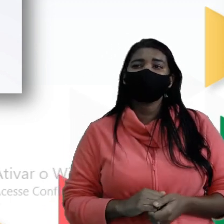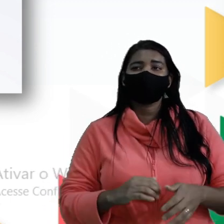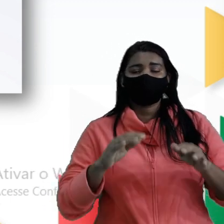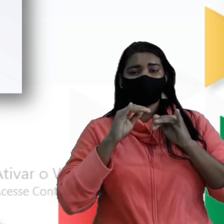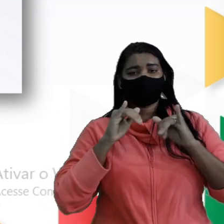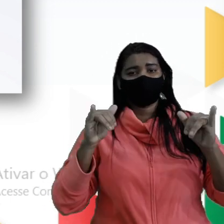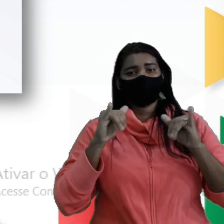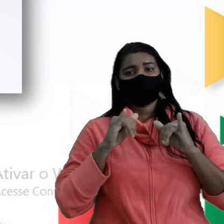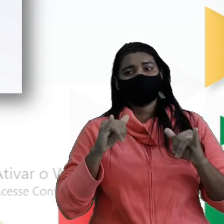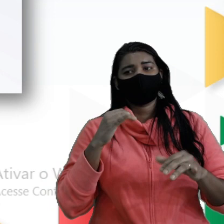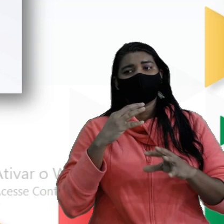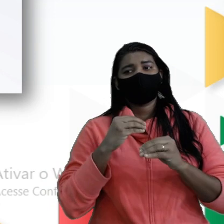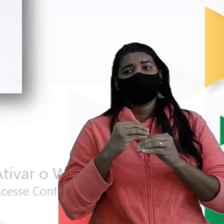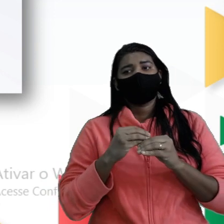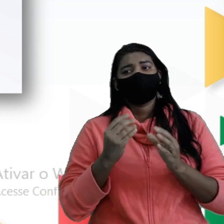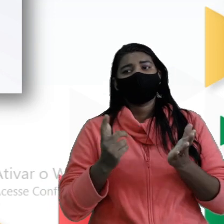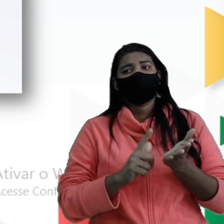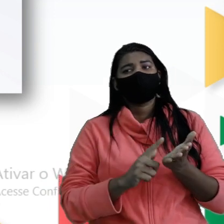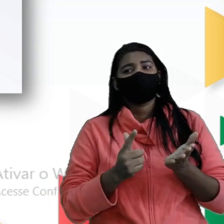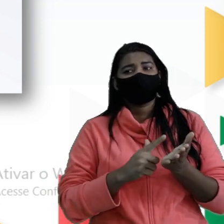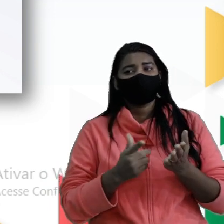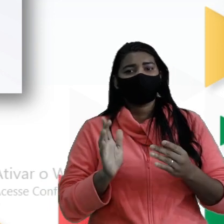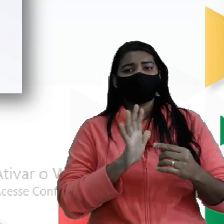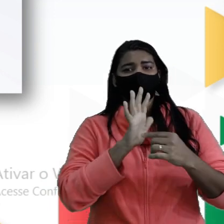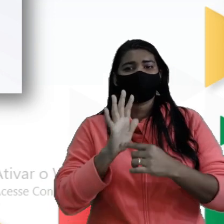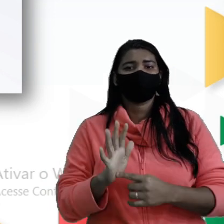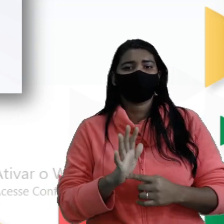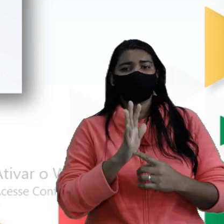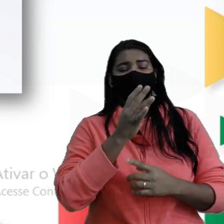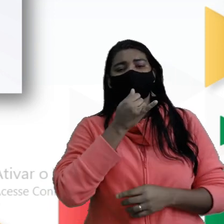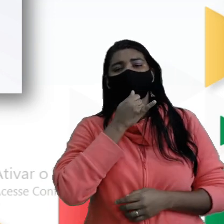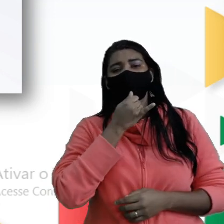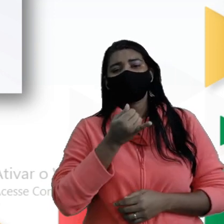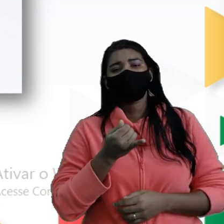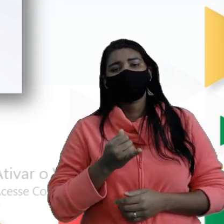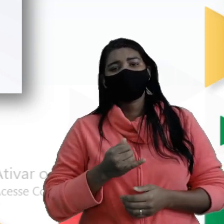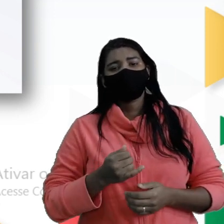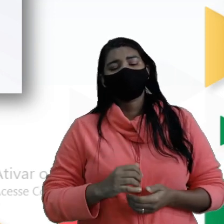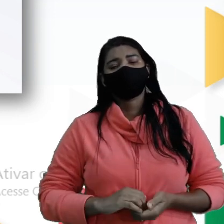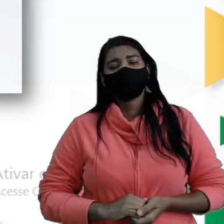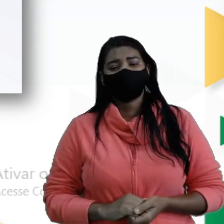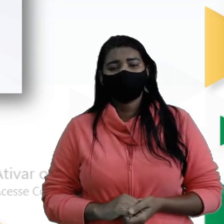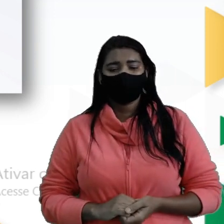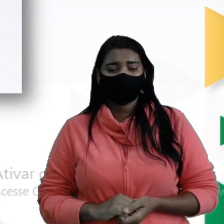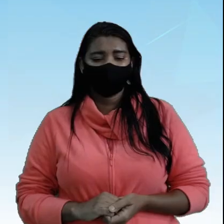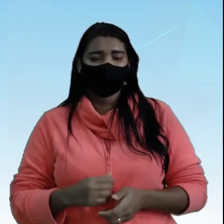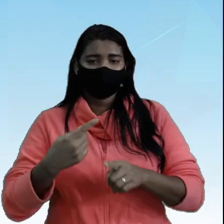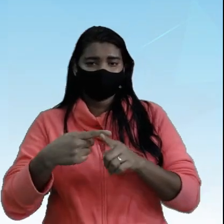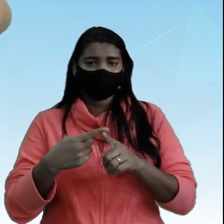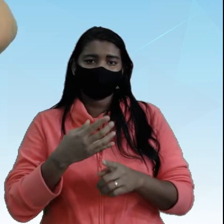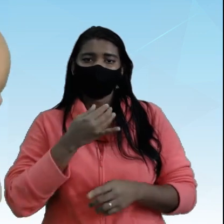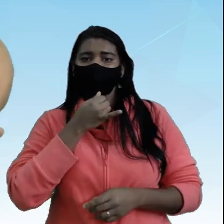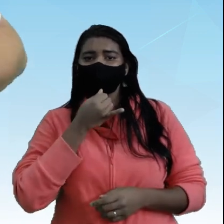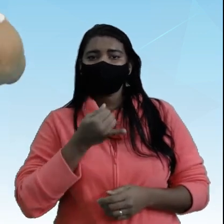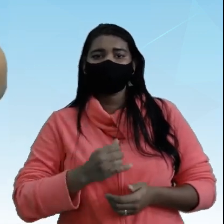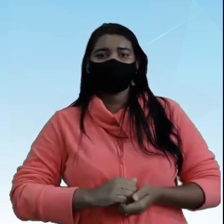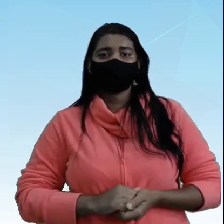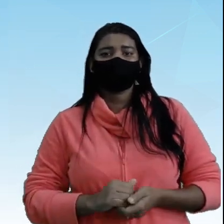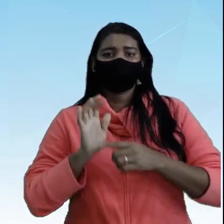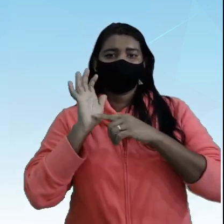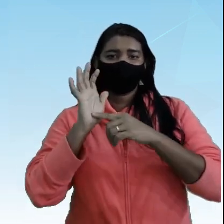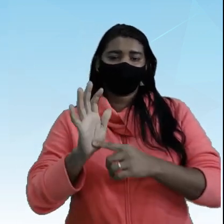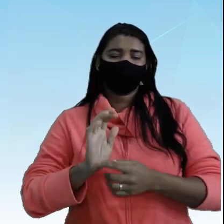foi dada pelo Jornal Nacional. Um exemplo, olha só, ele está em negrito. Mas por que ele está em negrito? Em